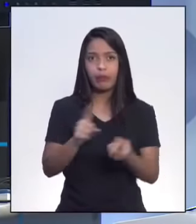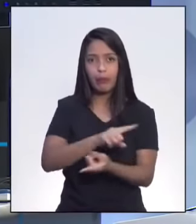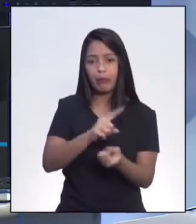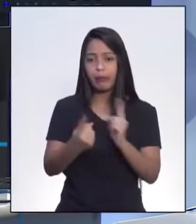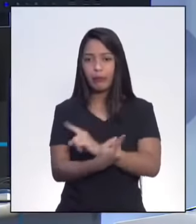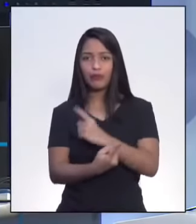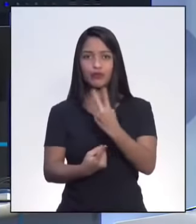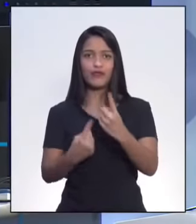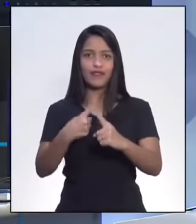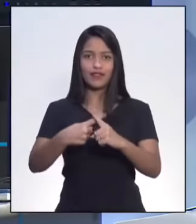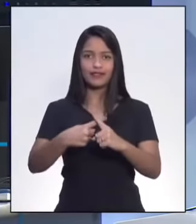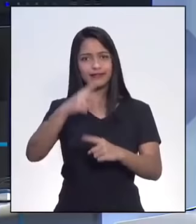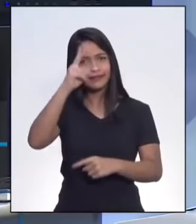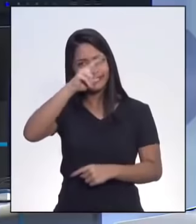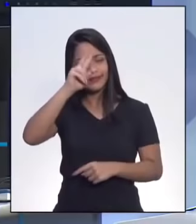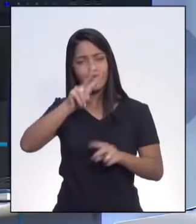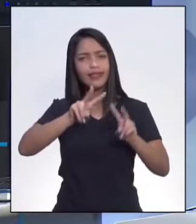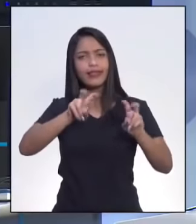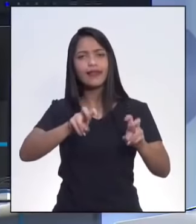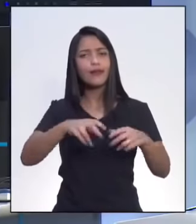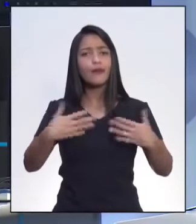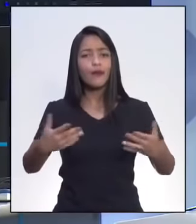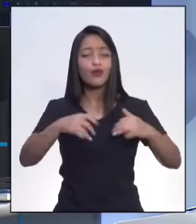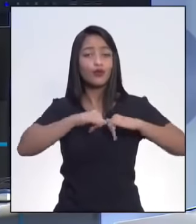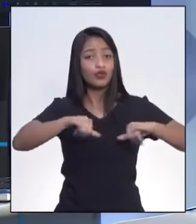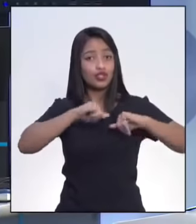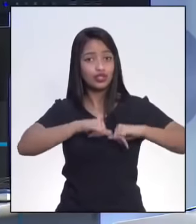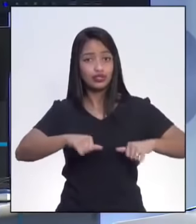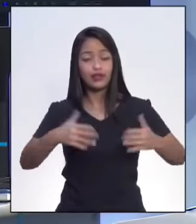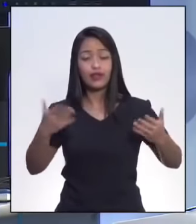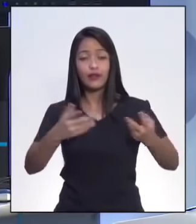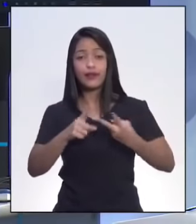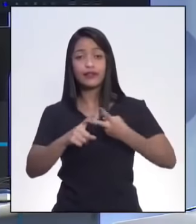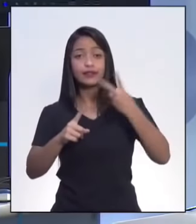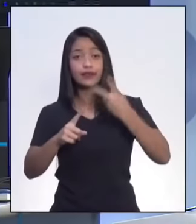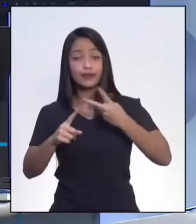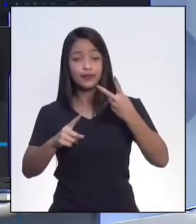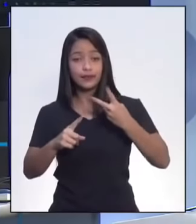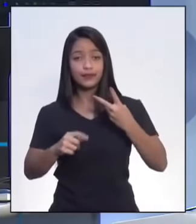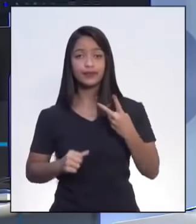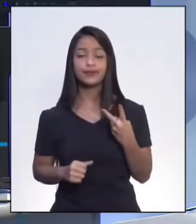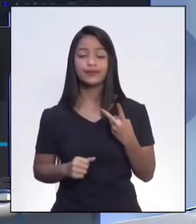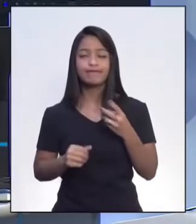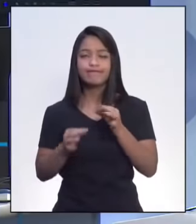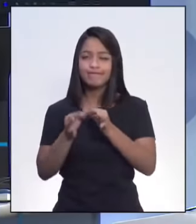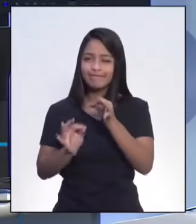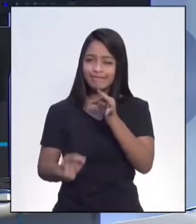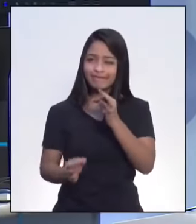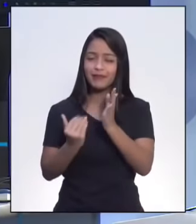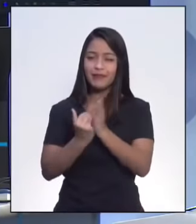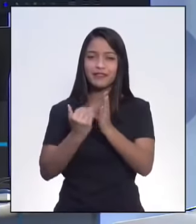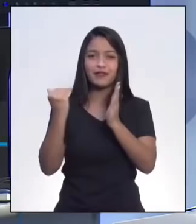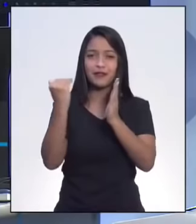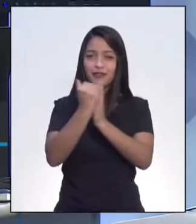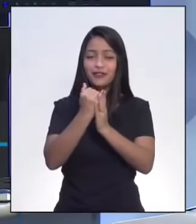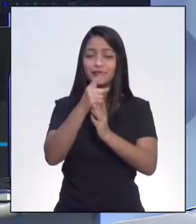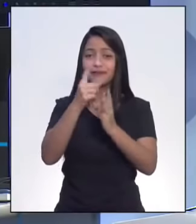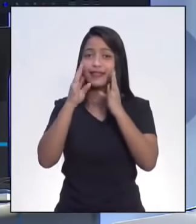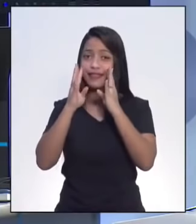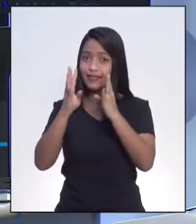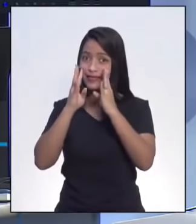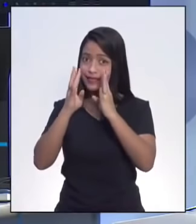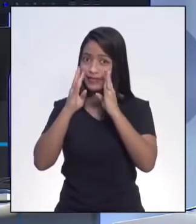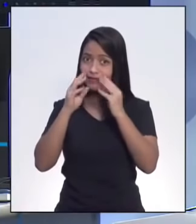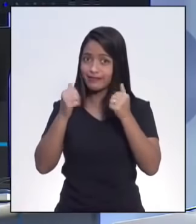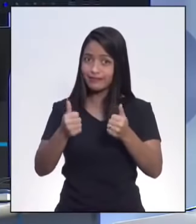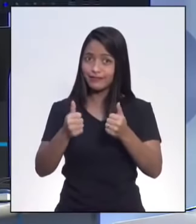esse, notícia. Agora vamos ouvir o segundo, é um pouquinho mais extenso, então novamente escutativa, tá bom?